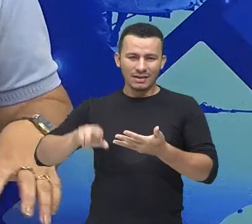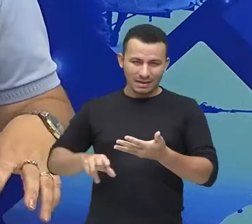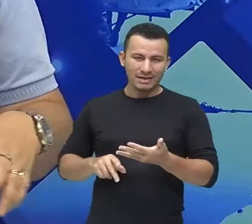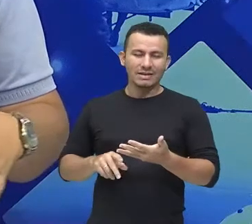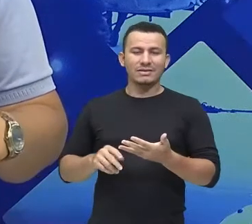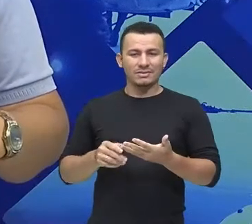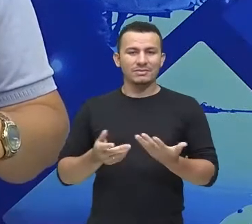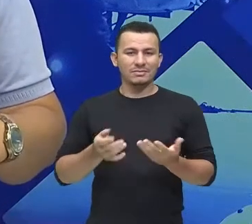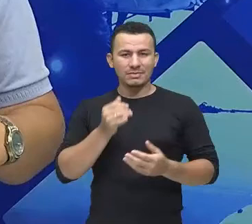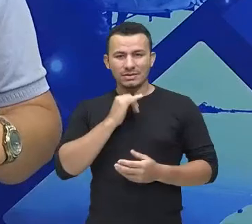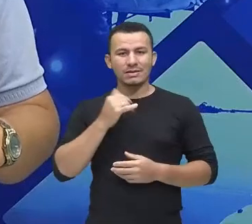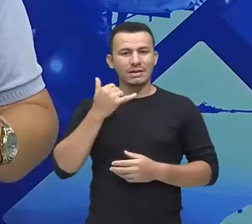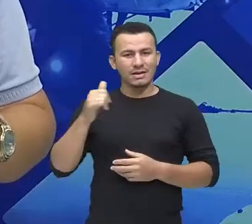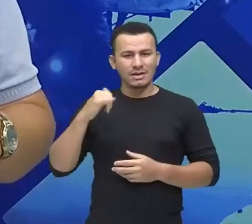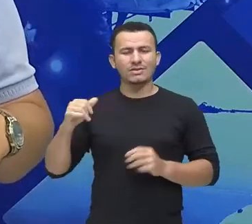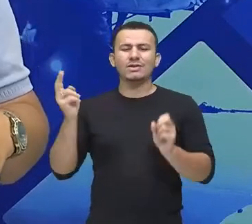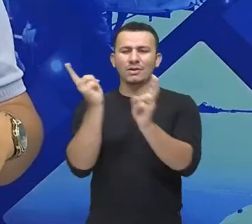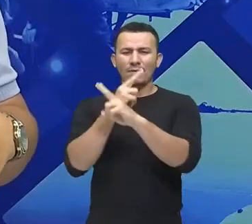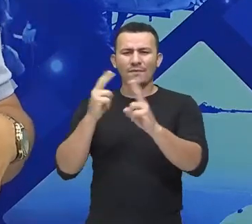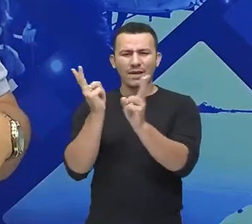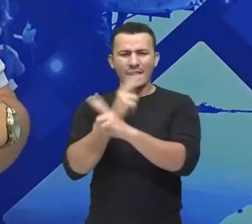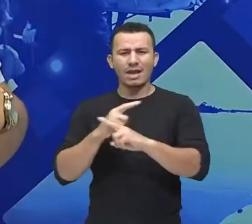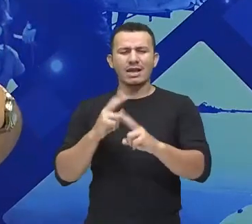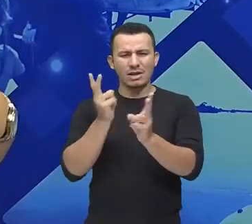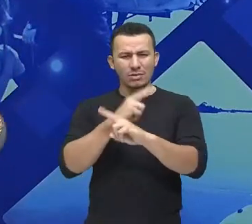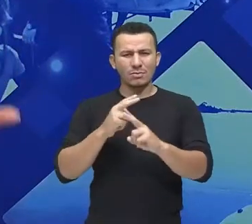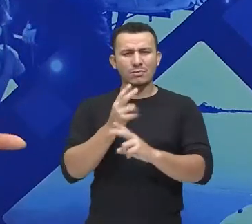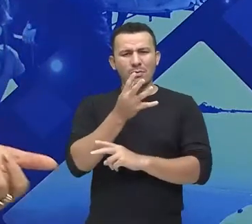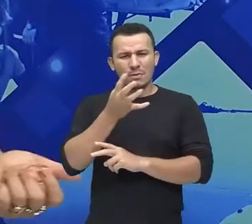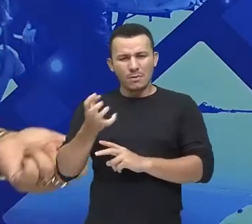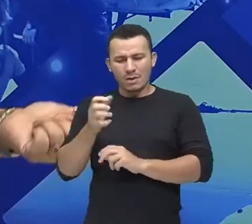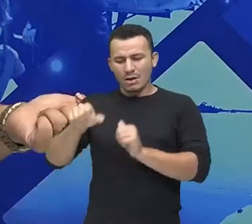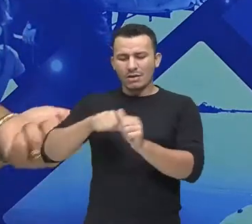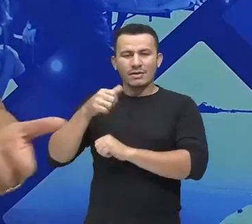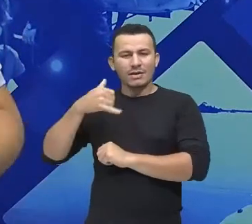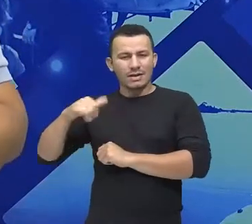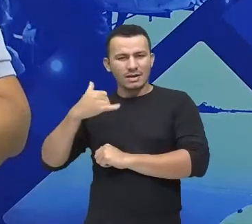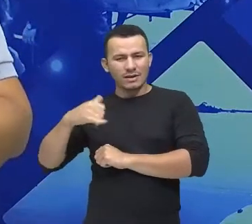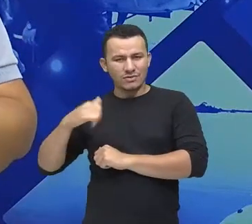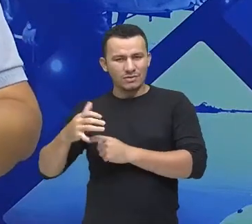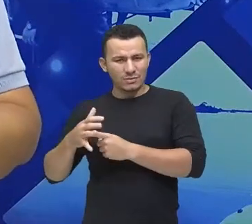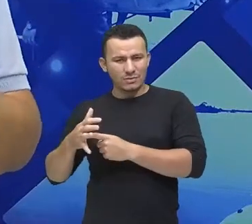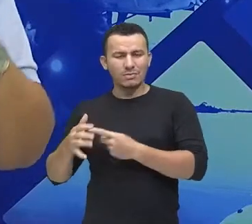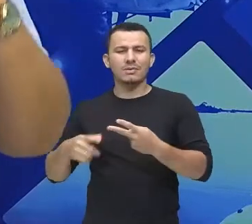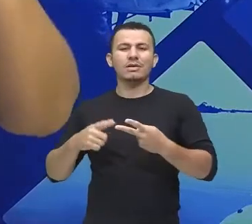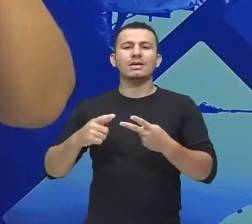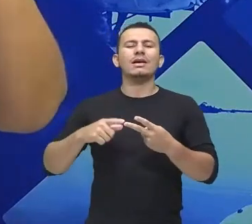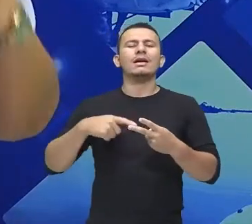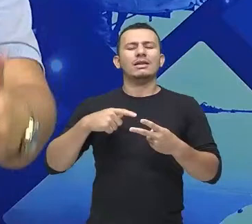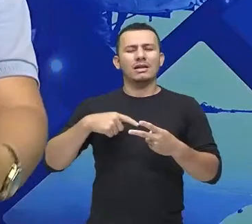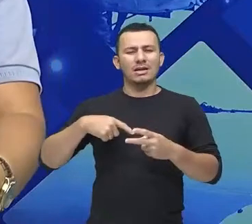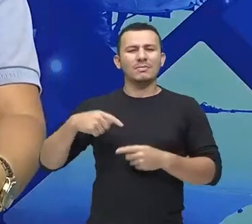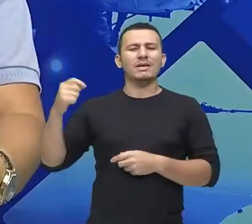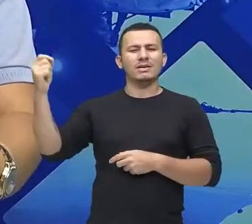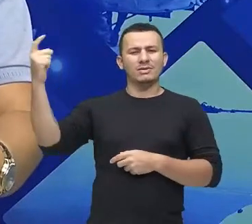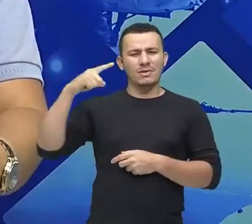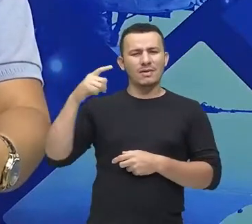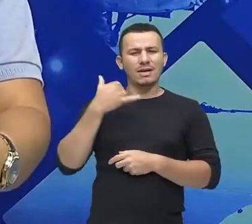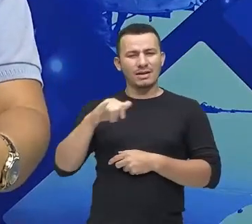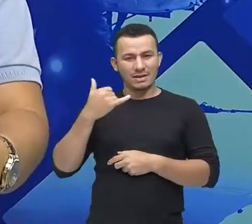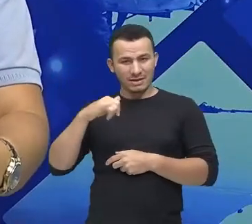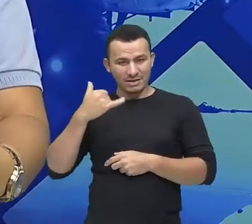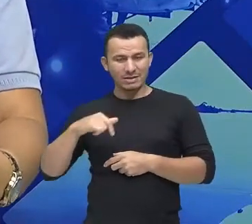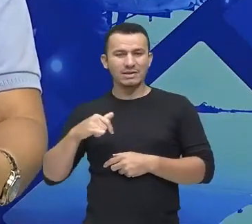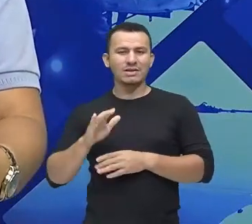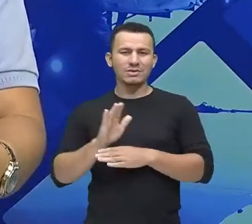gente tem a energia do vento, né, pega o vento e transforma em energia elétrica, a energia solar também, que faz funcionar